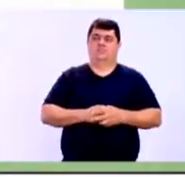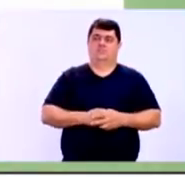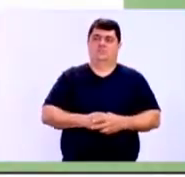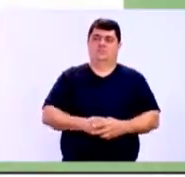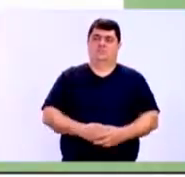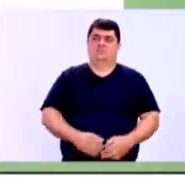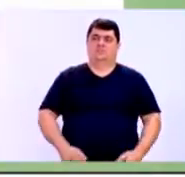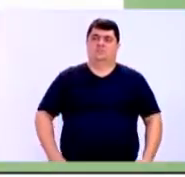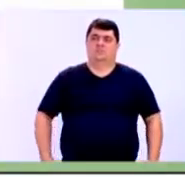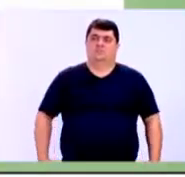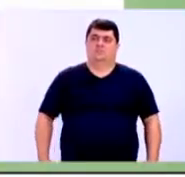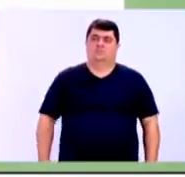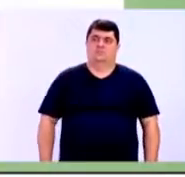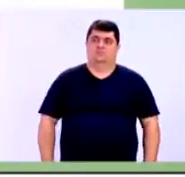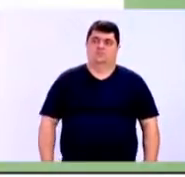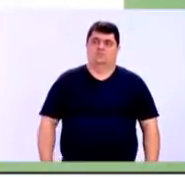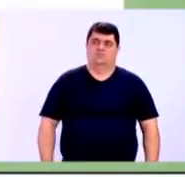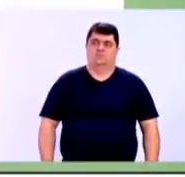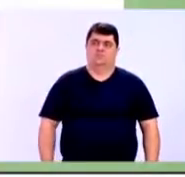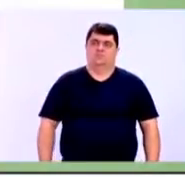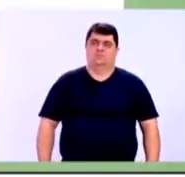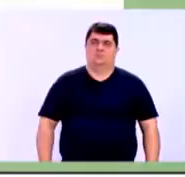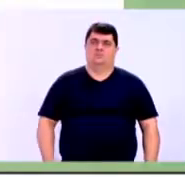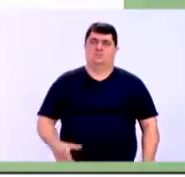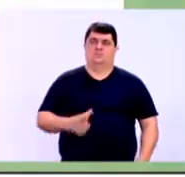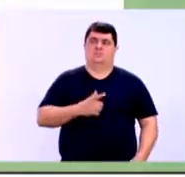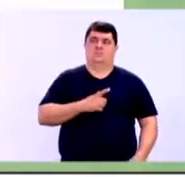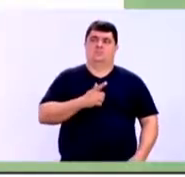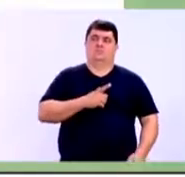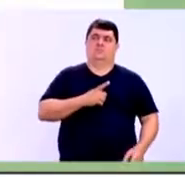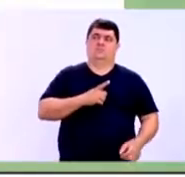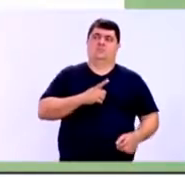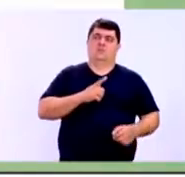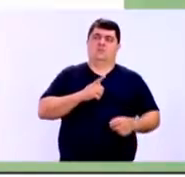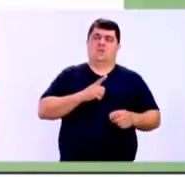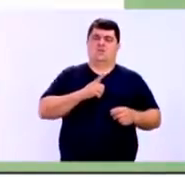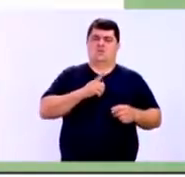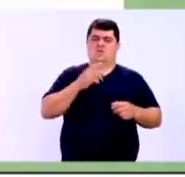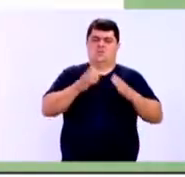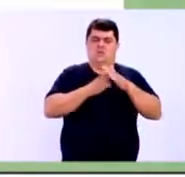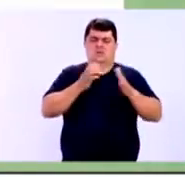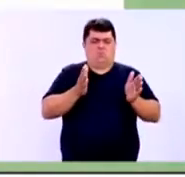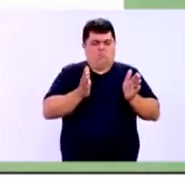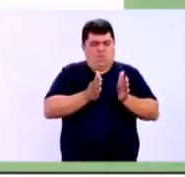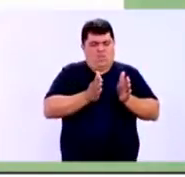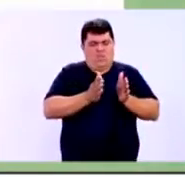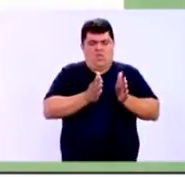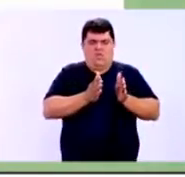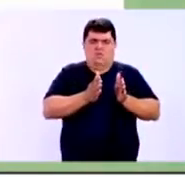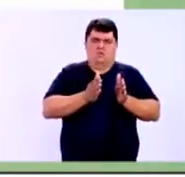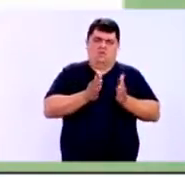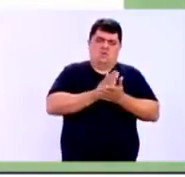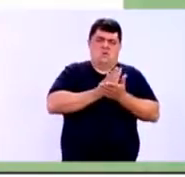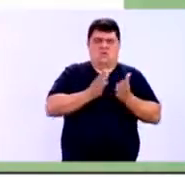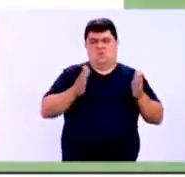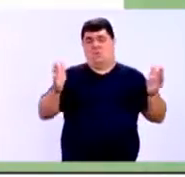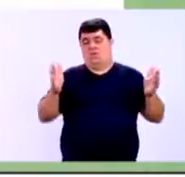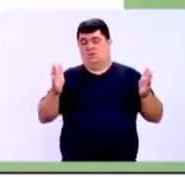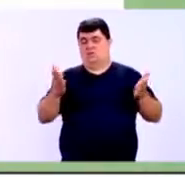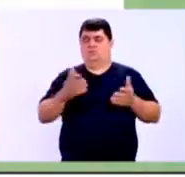anual. Realizado aonde? Geralmente em pequenas e médias